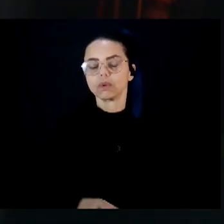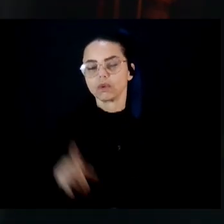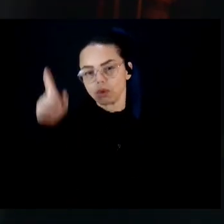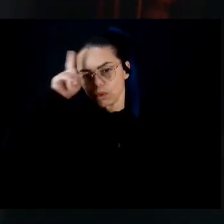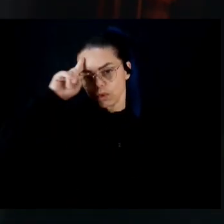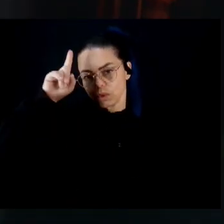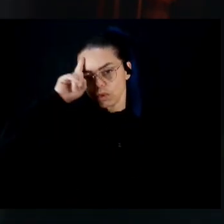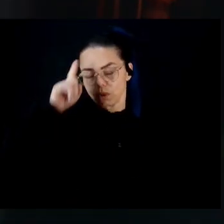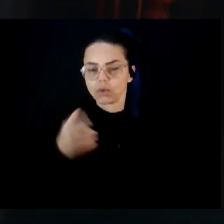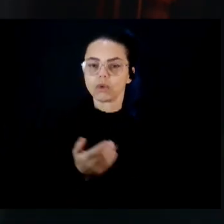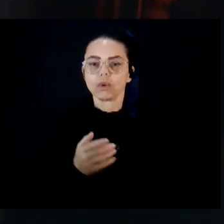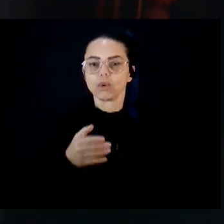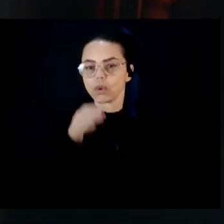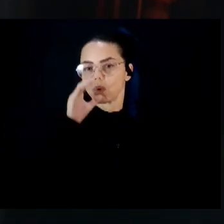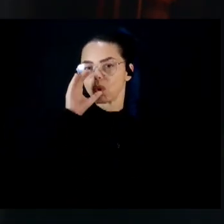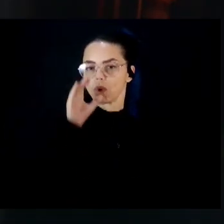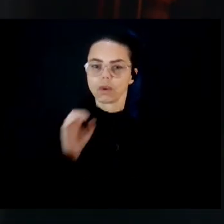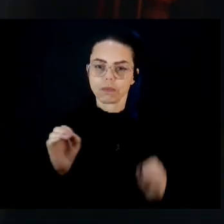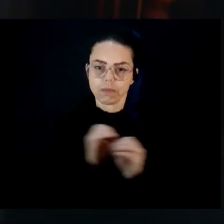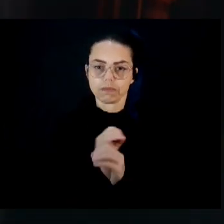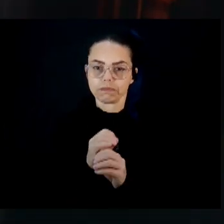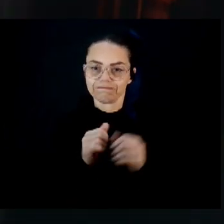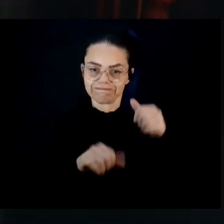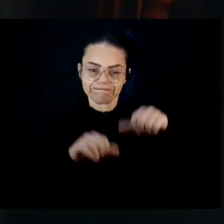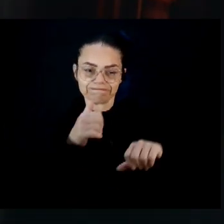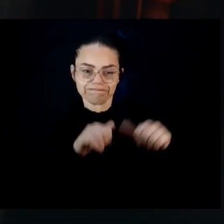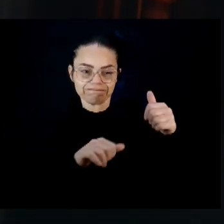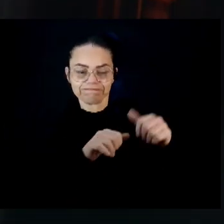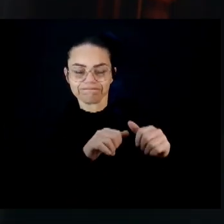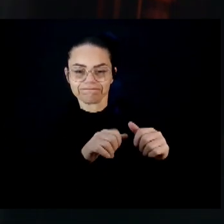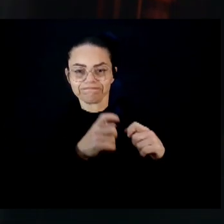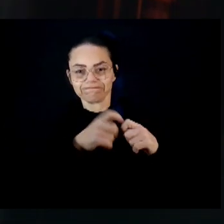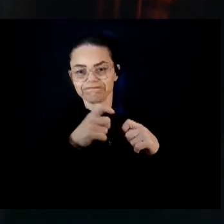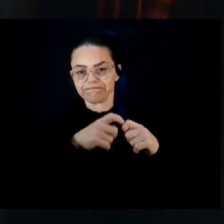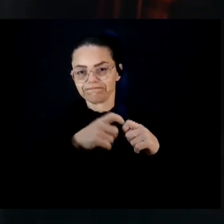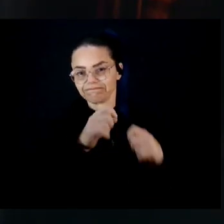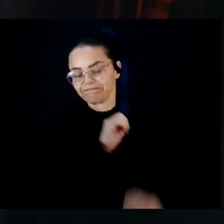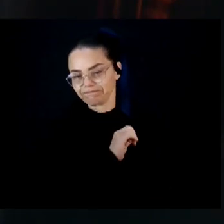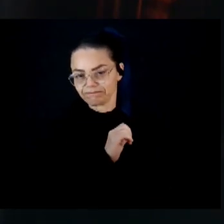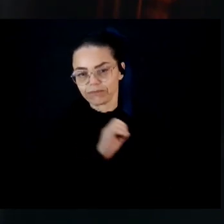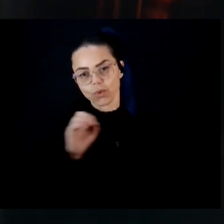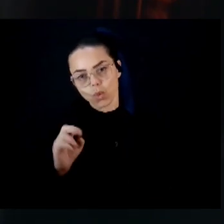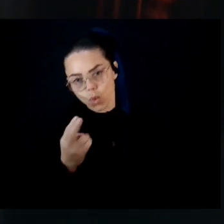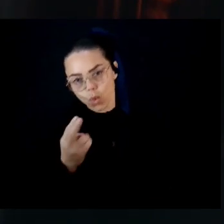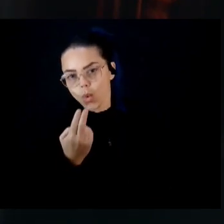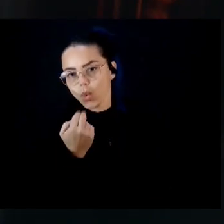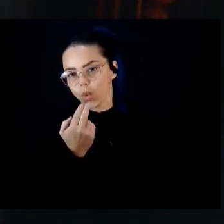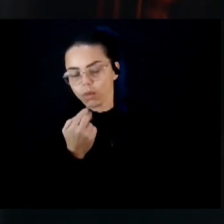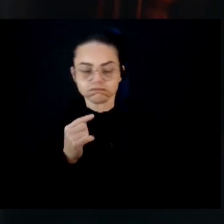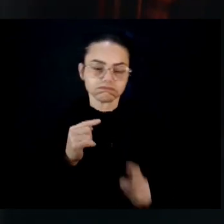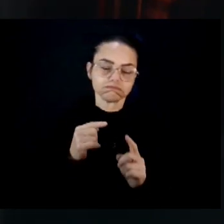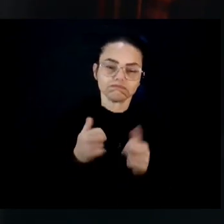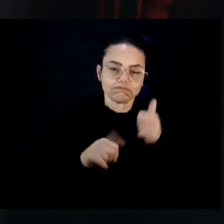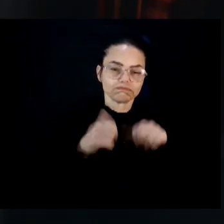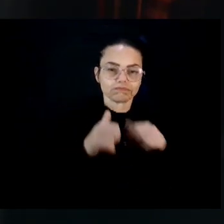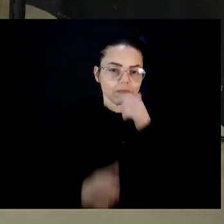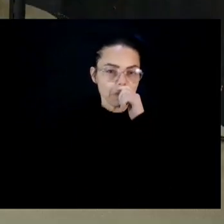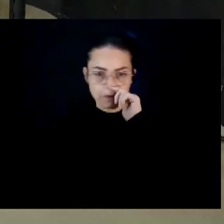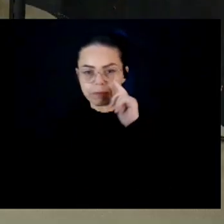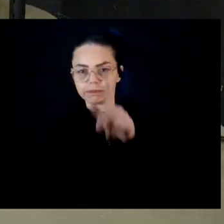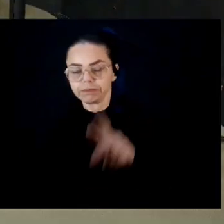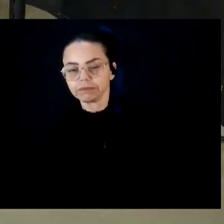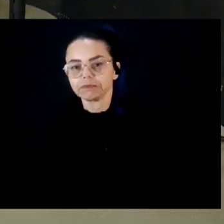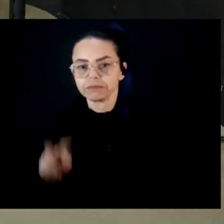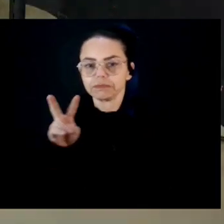acontece sem avaliação médica ou nutricional. Doutor, é Vantuilde o seu nome?